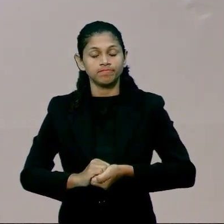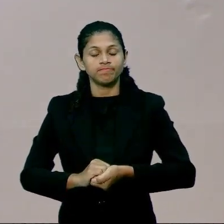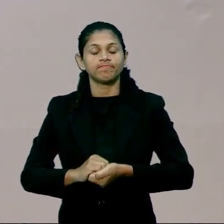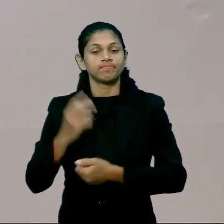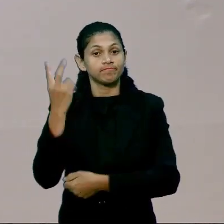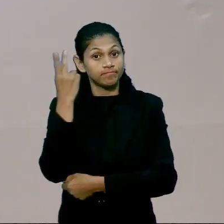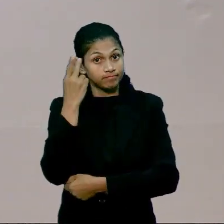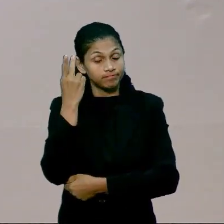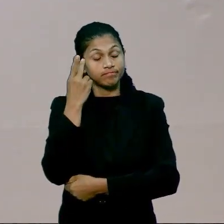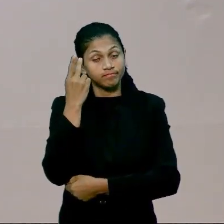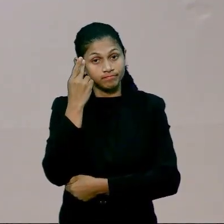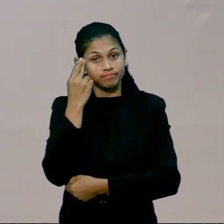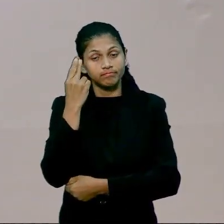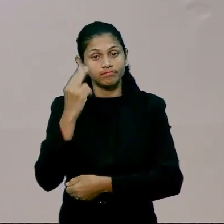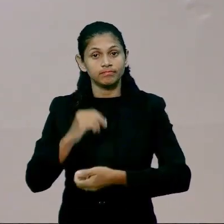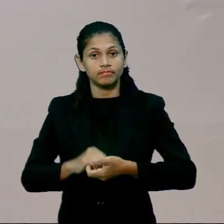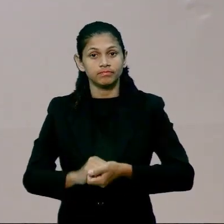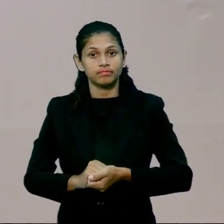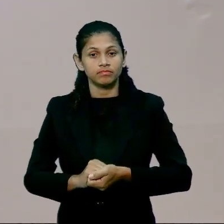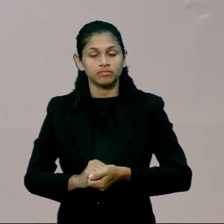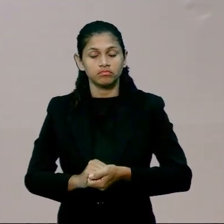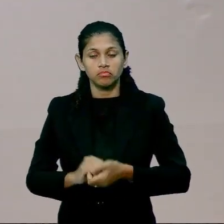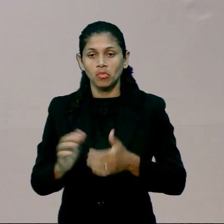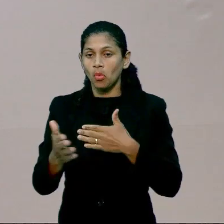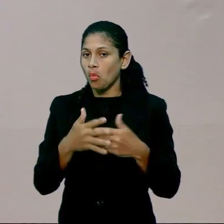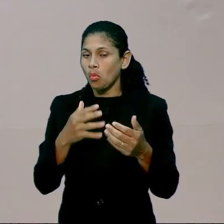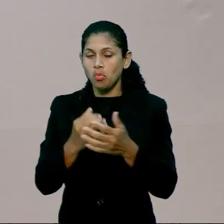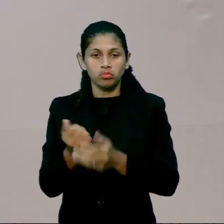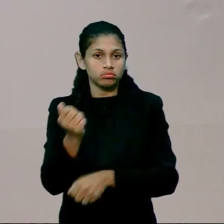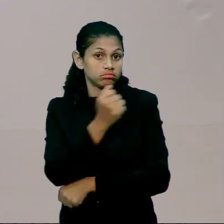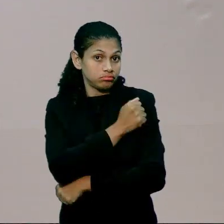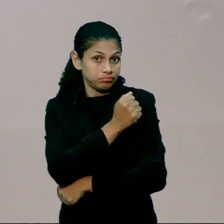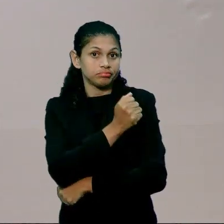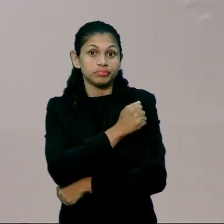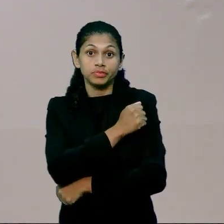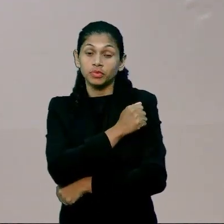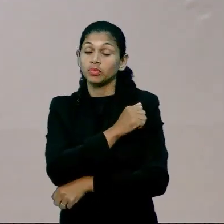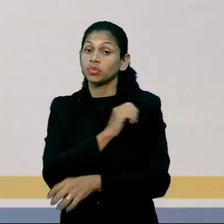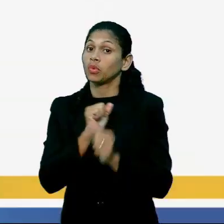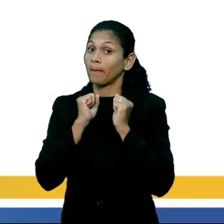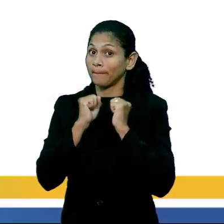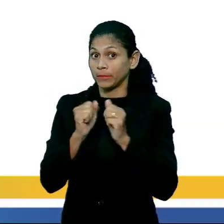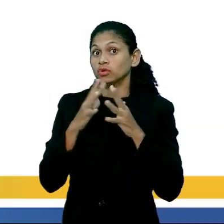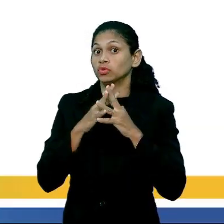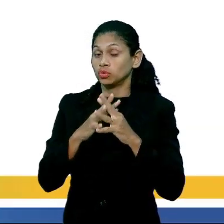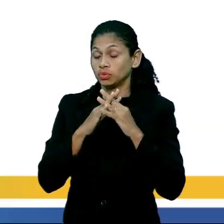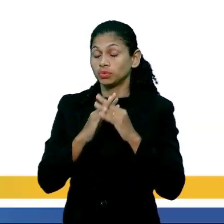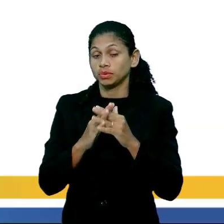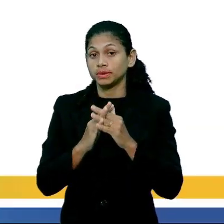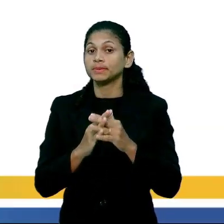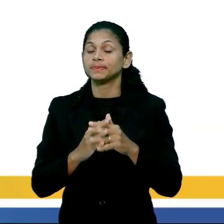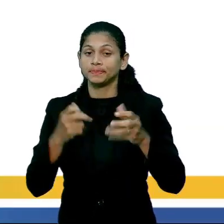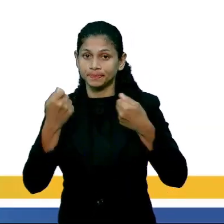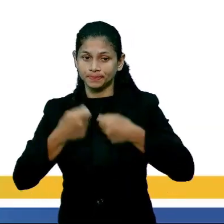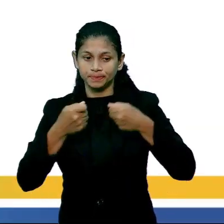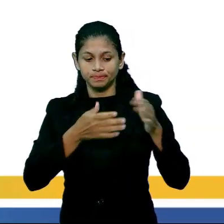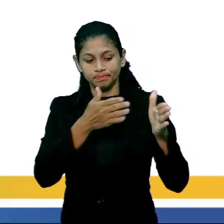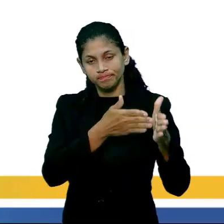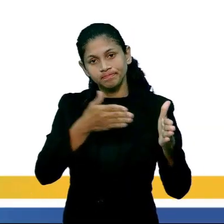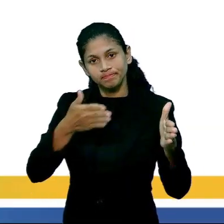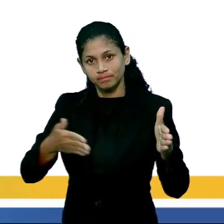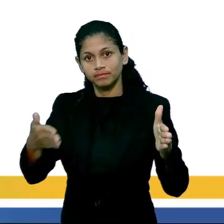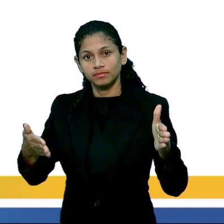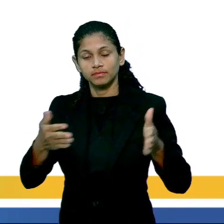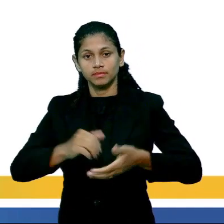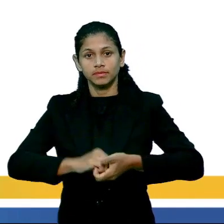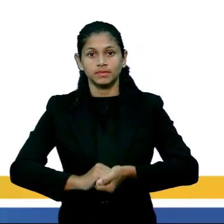frequente pode pegar qualquer aluno numa pegadinha Tudo bem então vejamos Então vamos botar ela passo